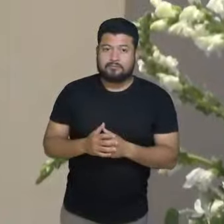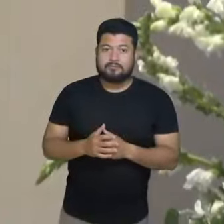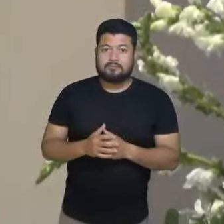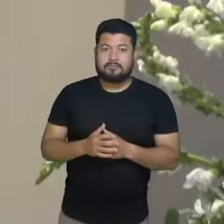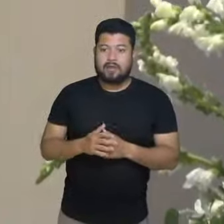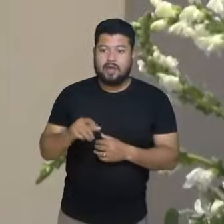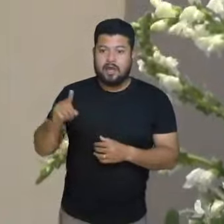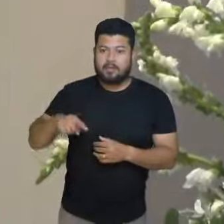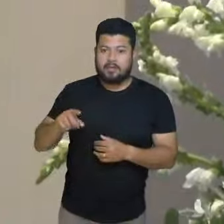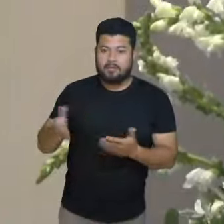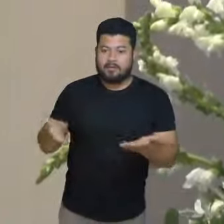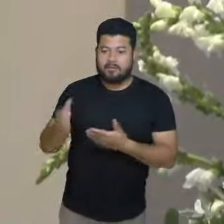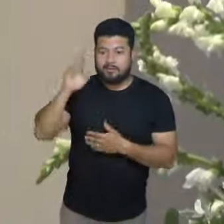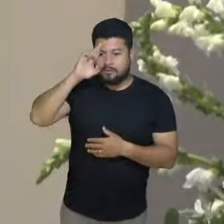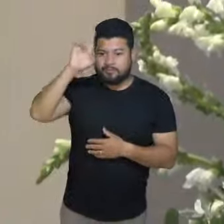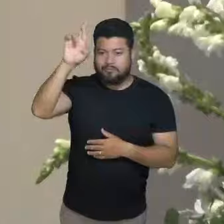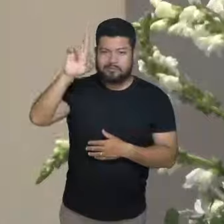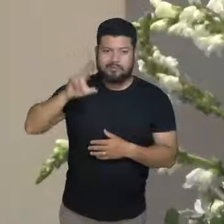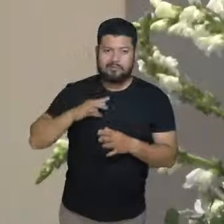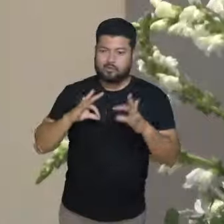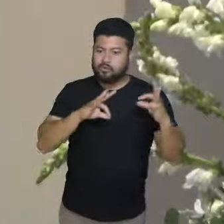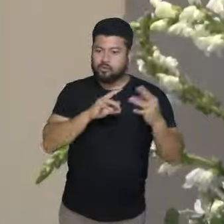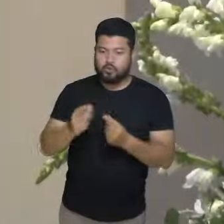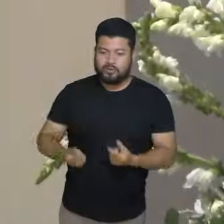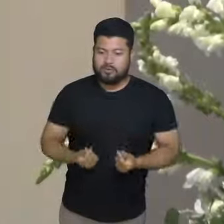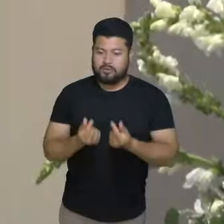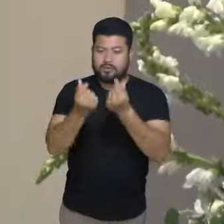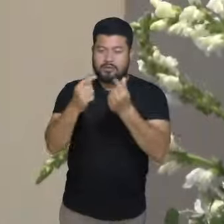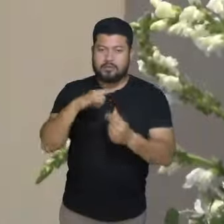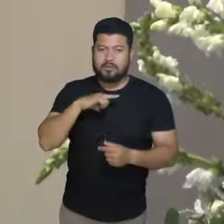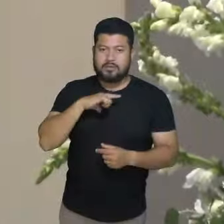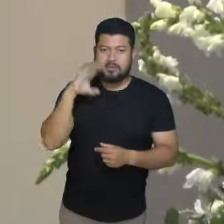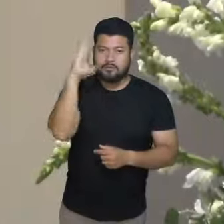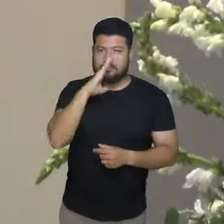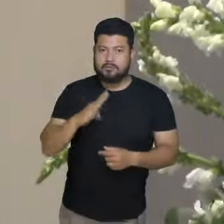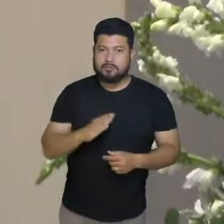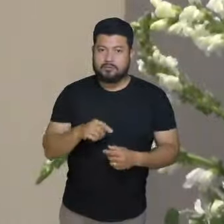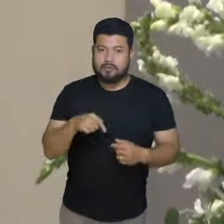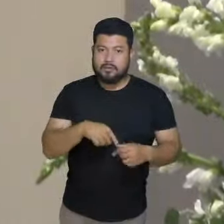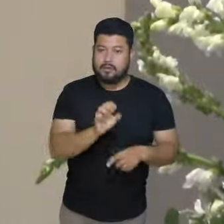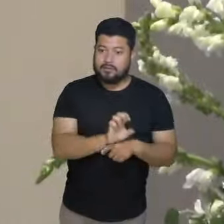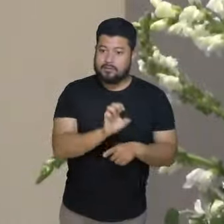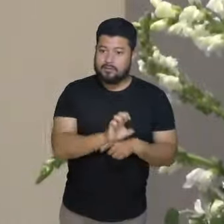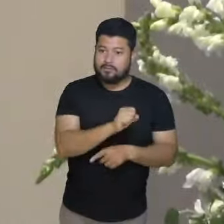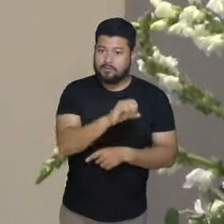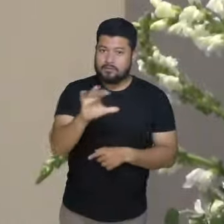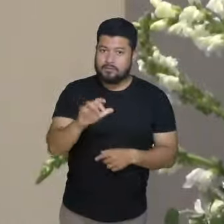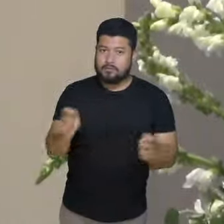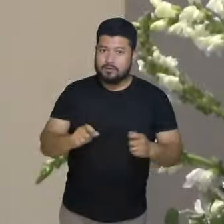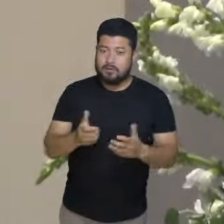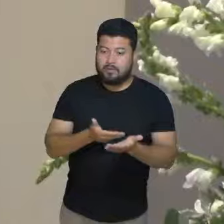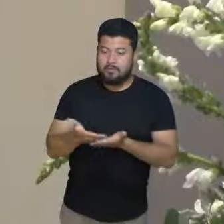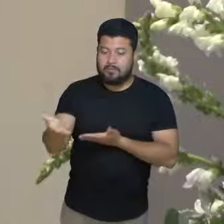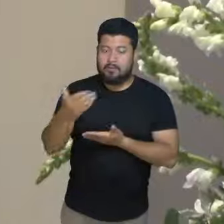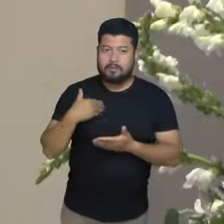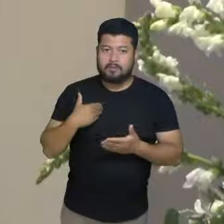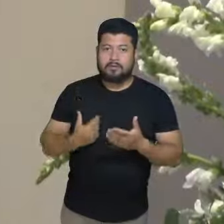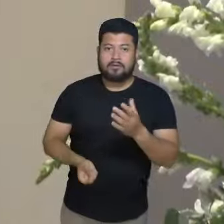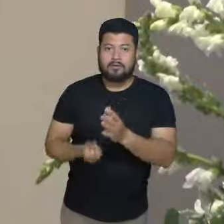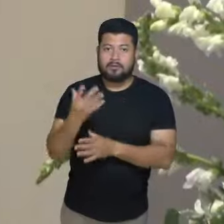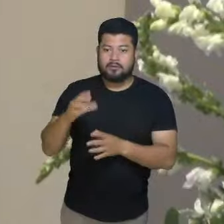senhora creio que por Santa Catarina se poderia começar mediante a criação de um grupo de ações estratégicas em defesa